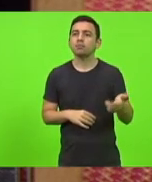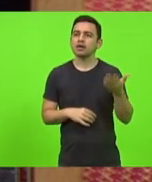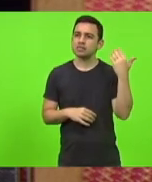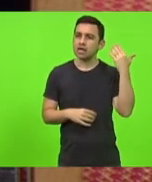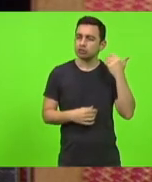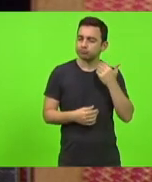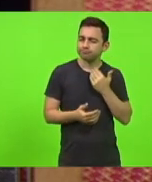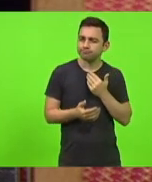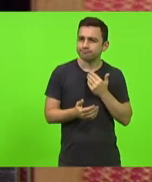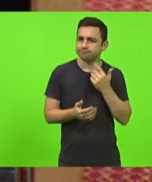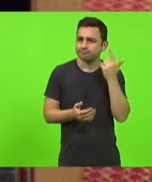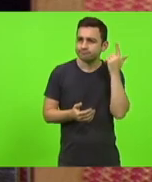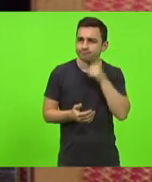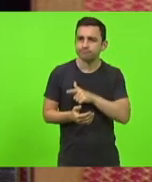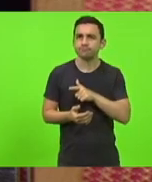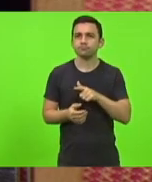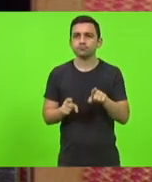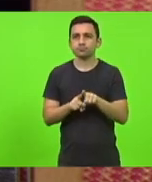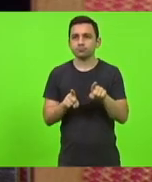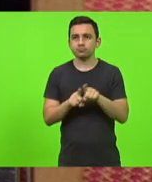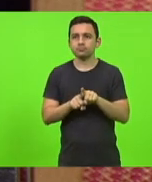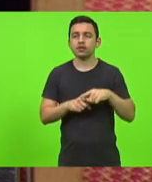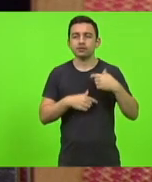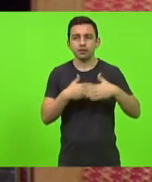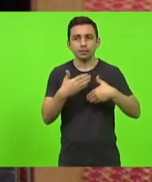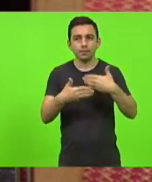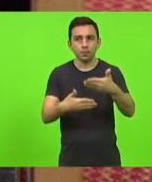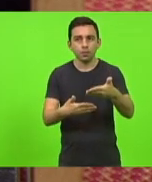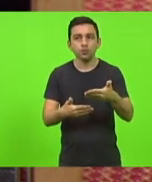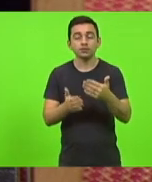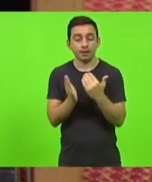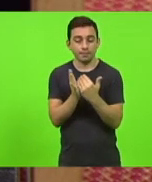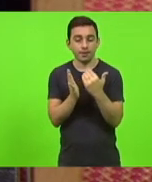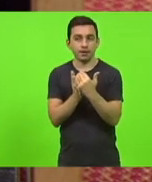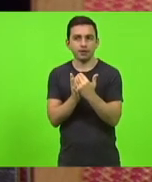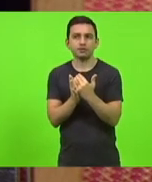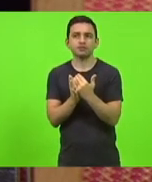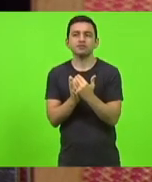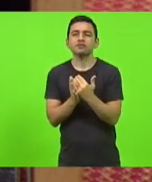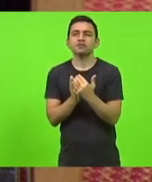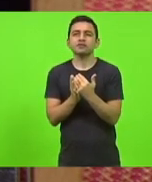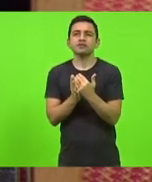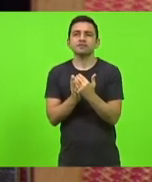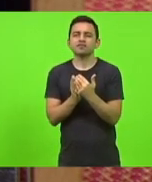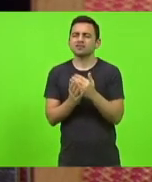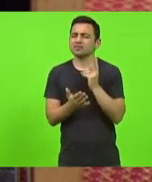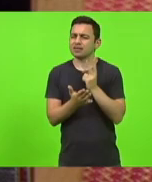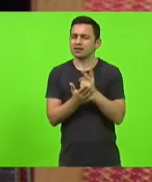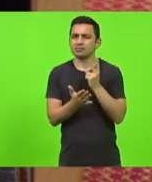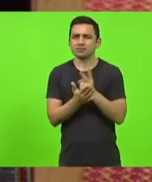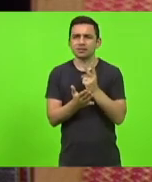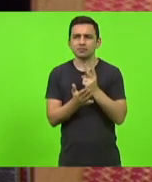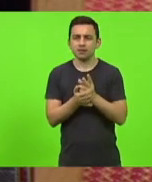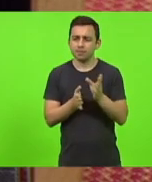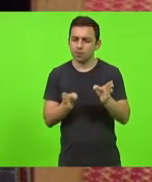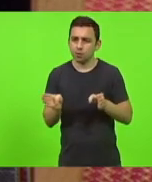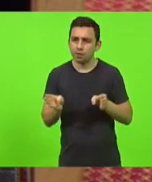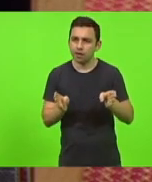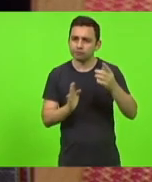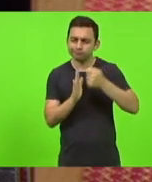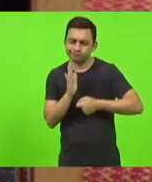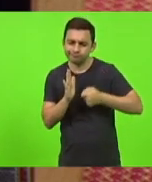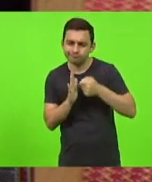foi. Depois, na questão do subsídio. Então, nós sempre tivemos momentos de